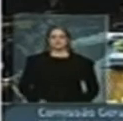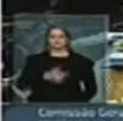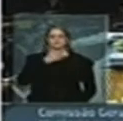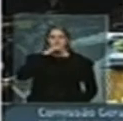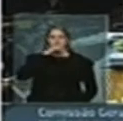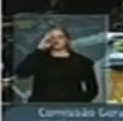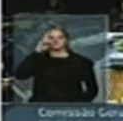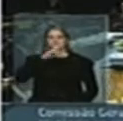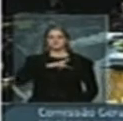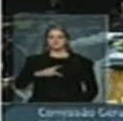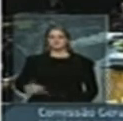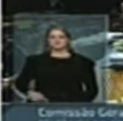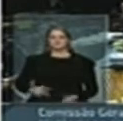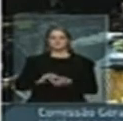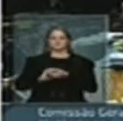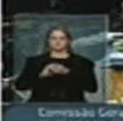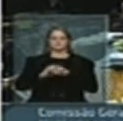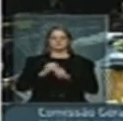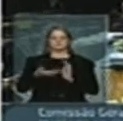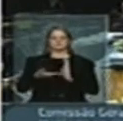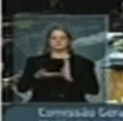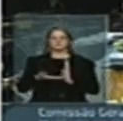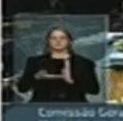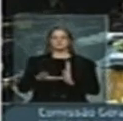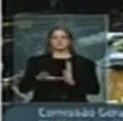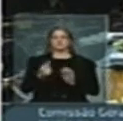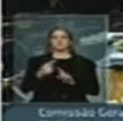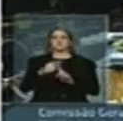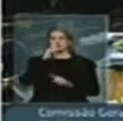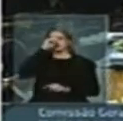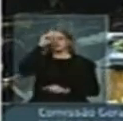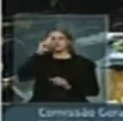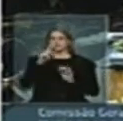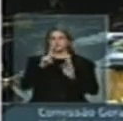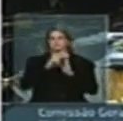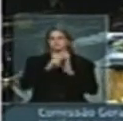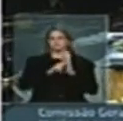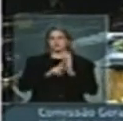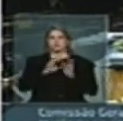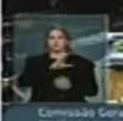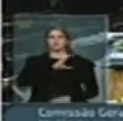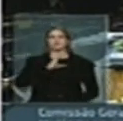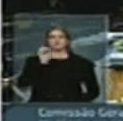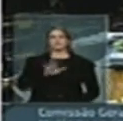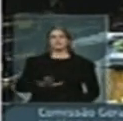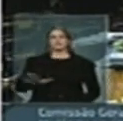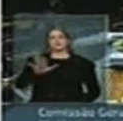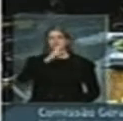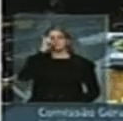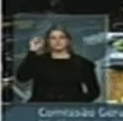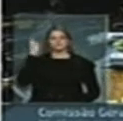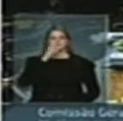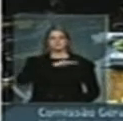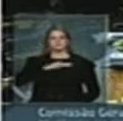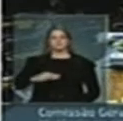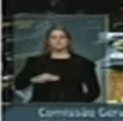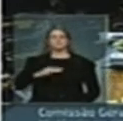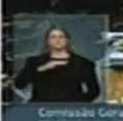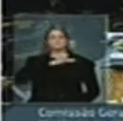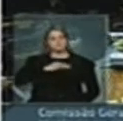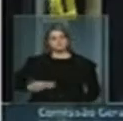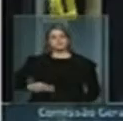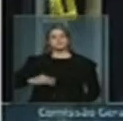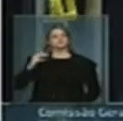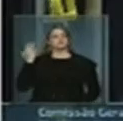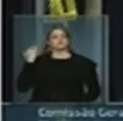Senhor presidente, cumprimento a Câmara por ter trazido essa agenda para uma comissão geral, os ministros que aqui estiveram presentes, todos